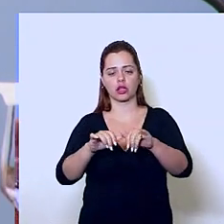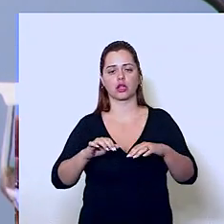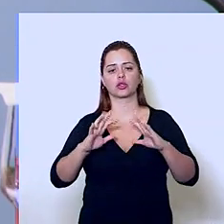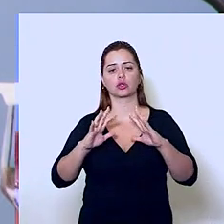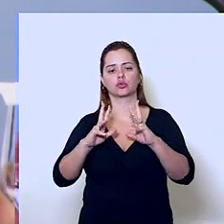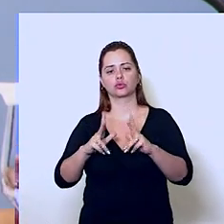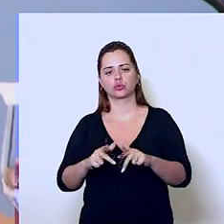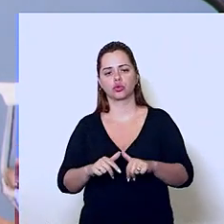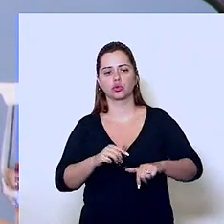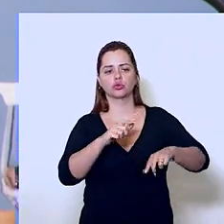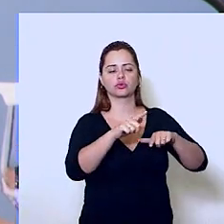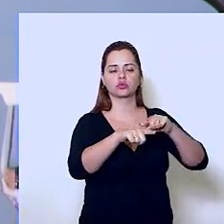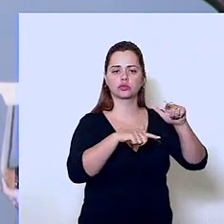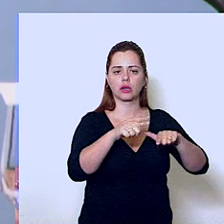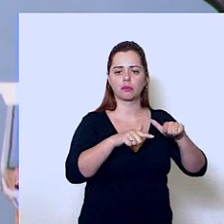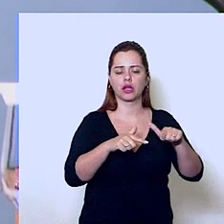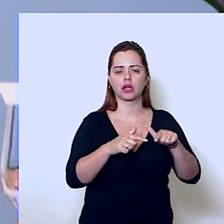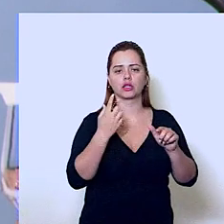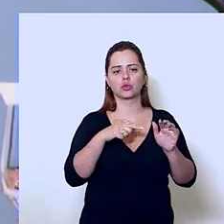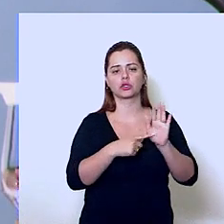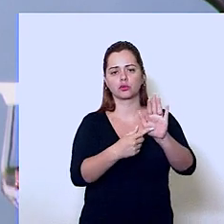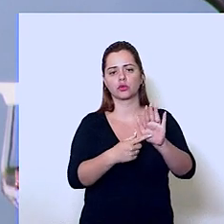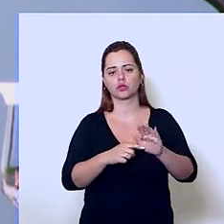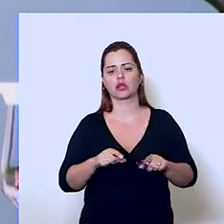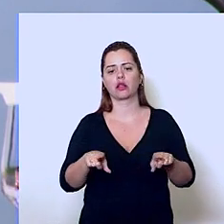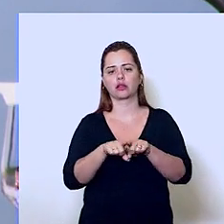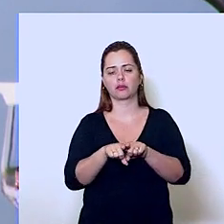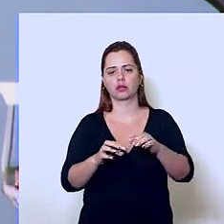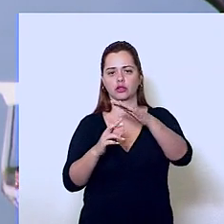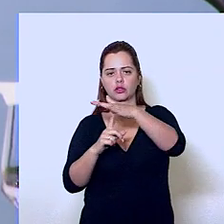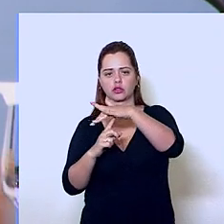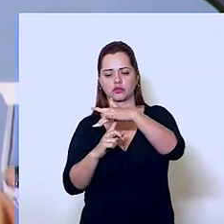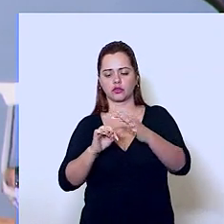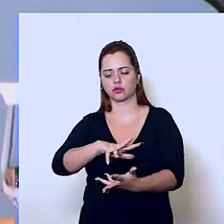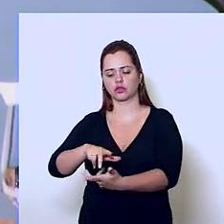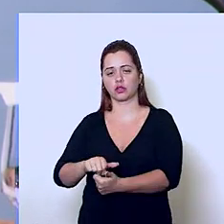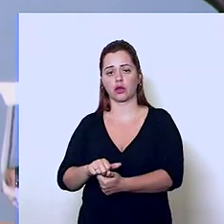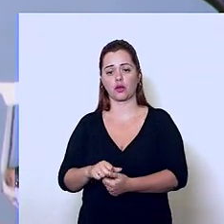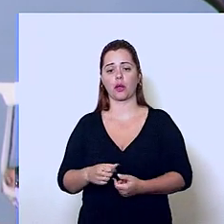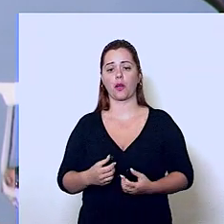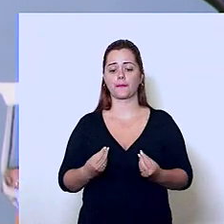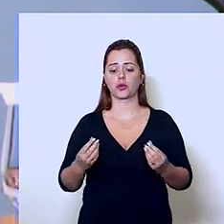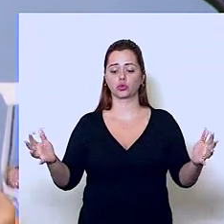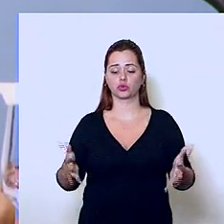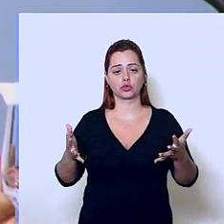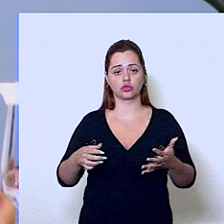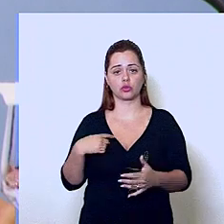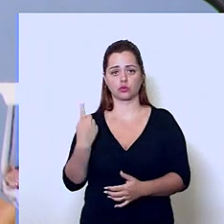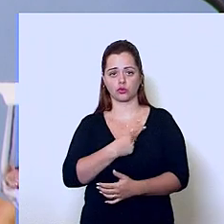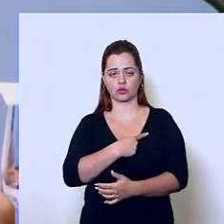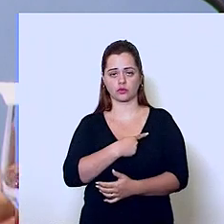exposições, enfim, nas feiras internacionais, e isso era um grande estímulo para todos nós. Ele